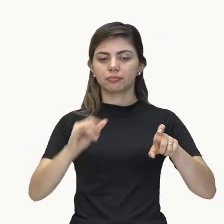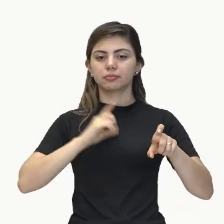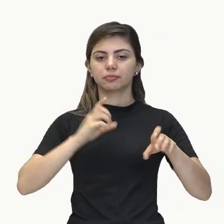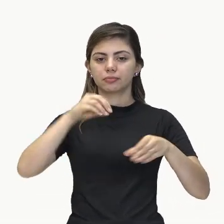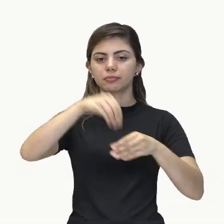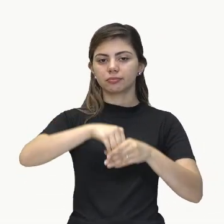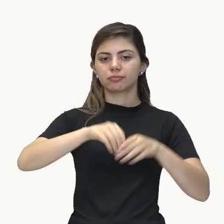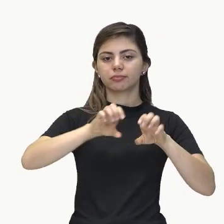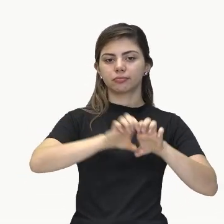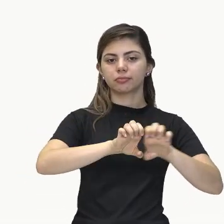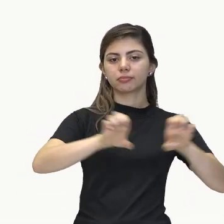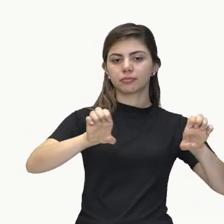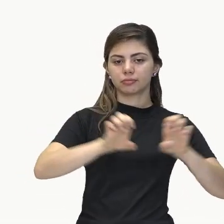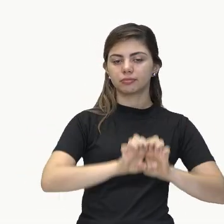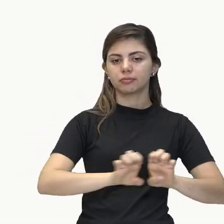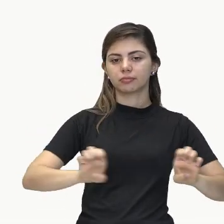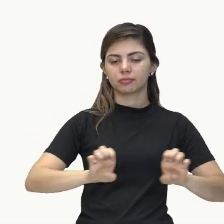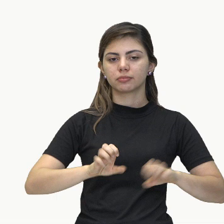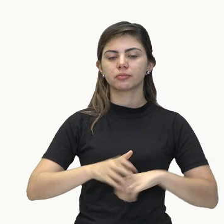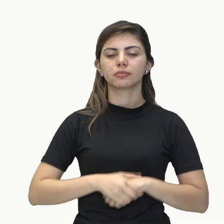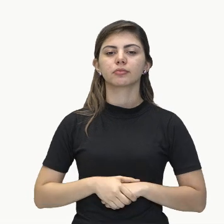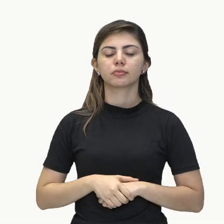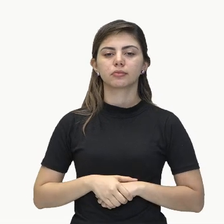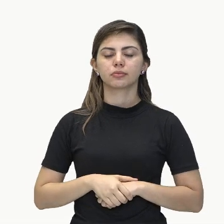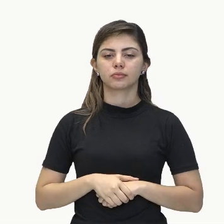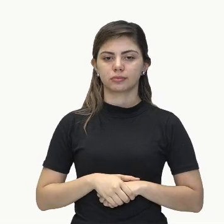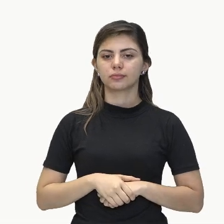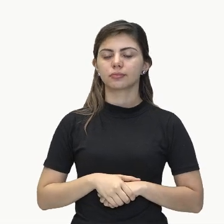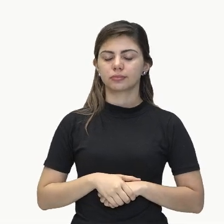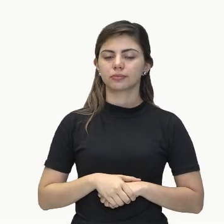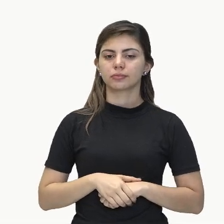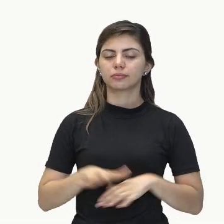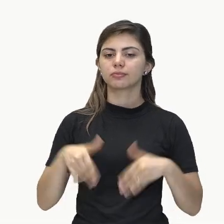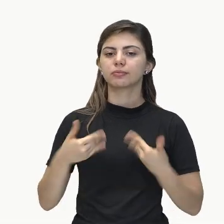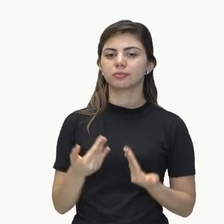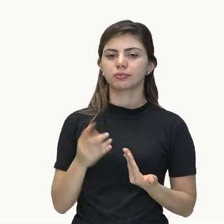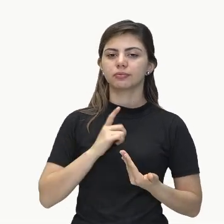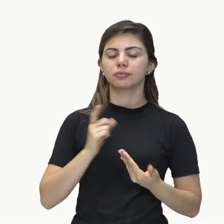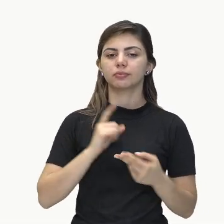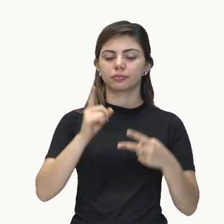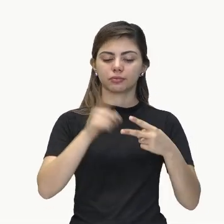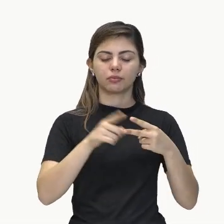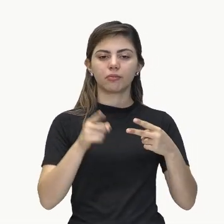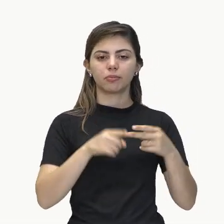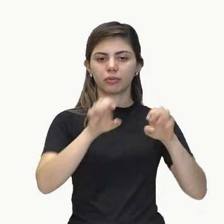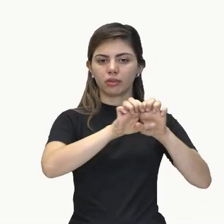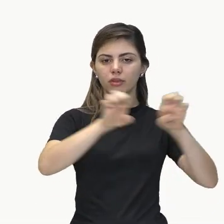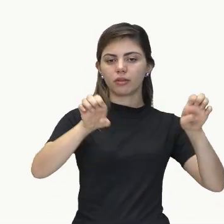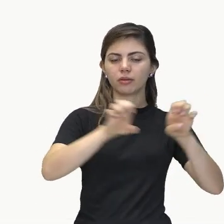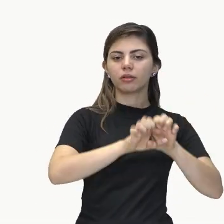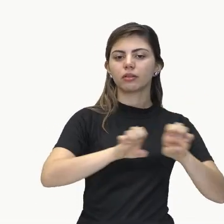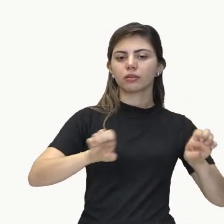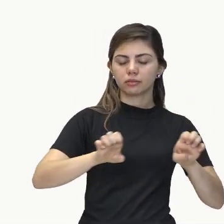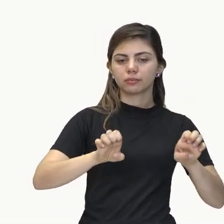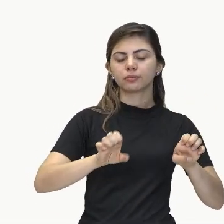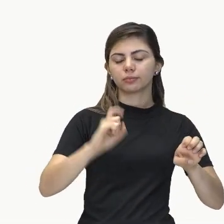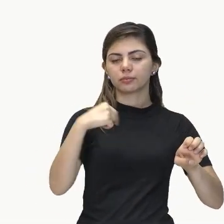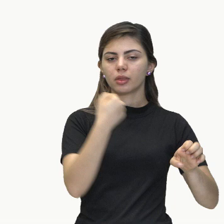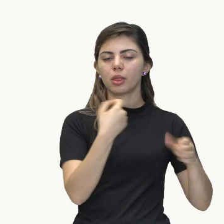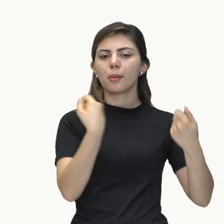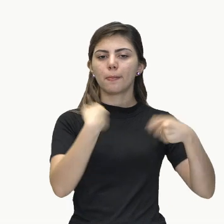sistema. Então, aqui nós temos o nosso sistema com duas equações e duas